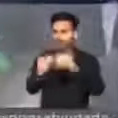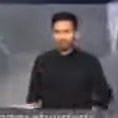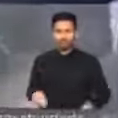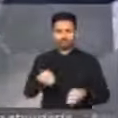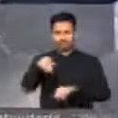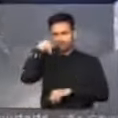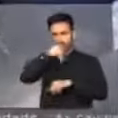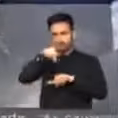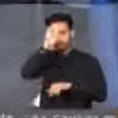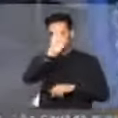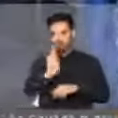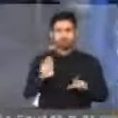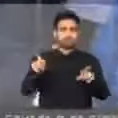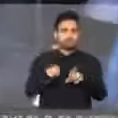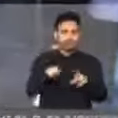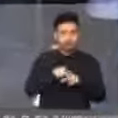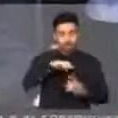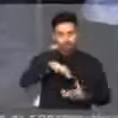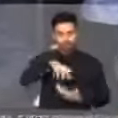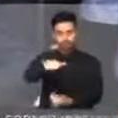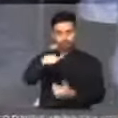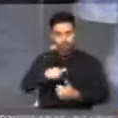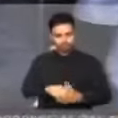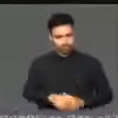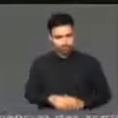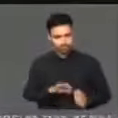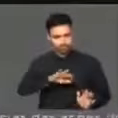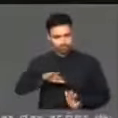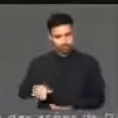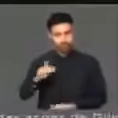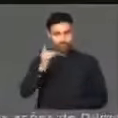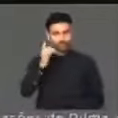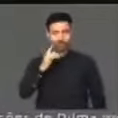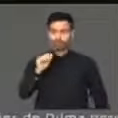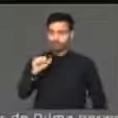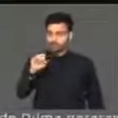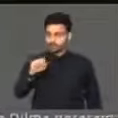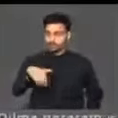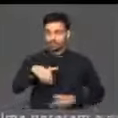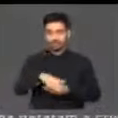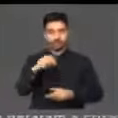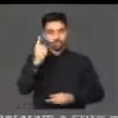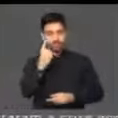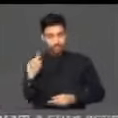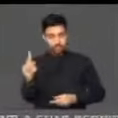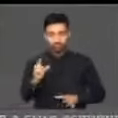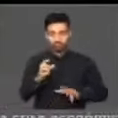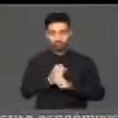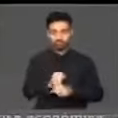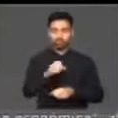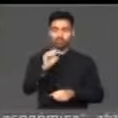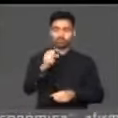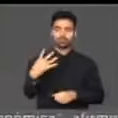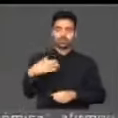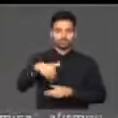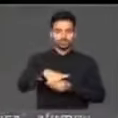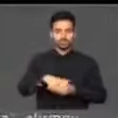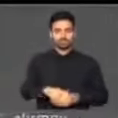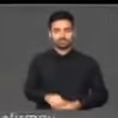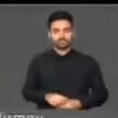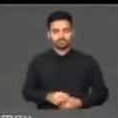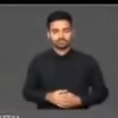mundo. Deputado Assis Carvalho, do PT do Piauí, votou não, totalizando 84 votos.